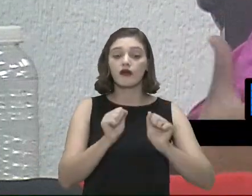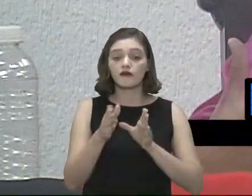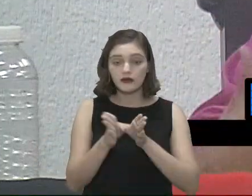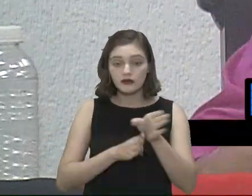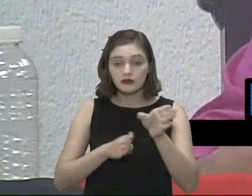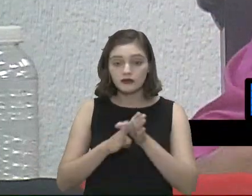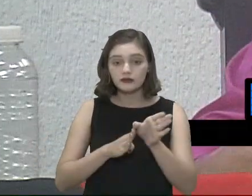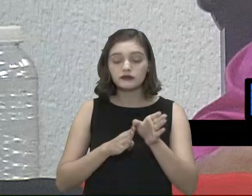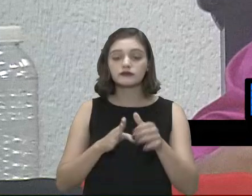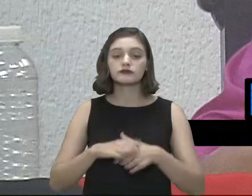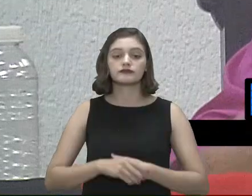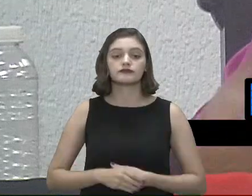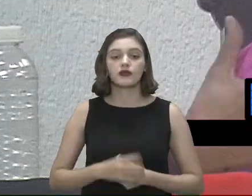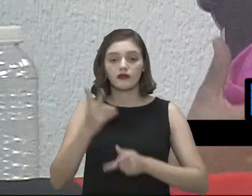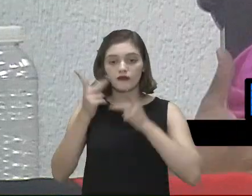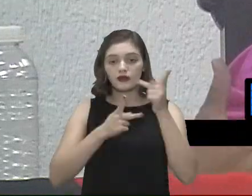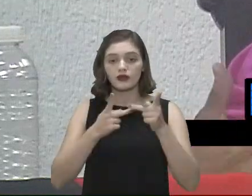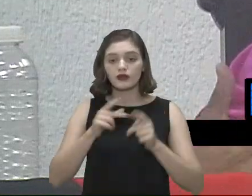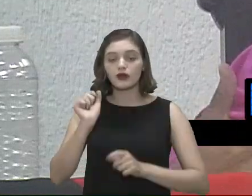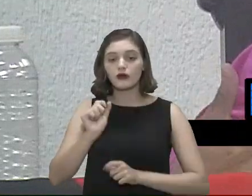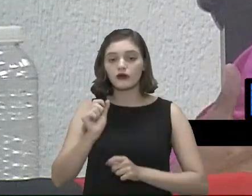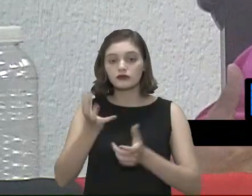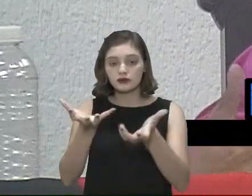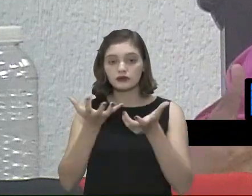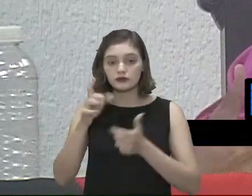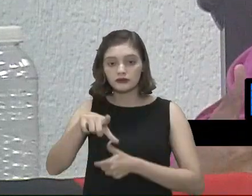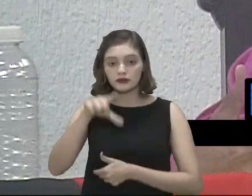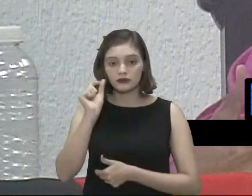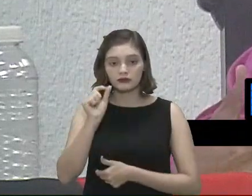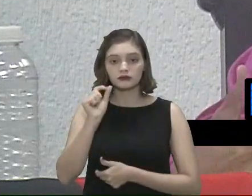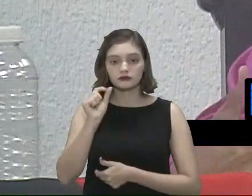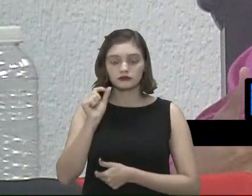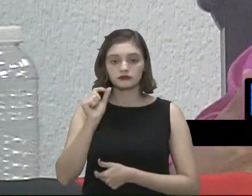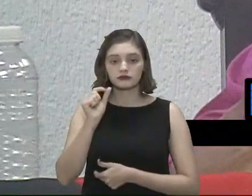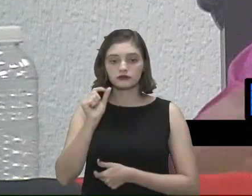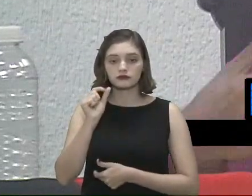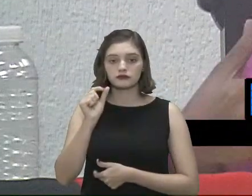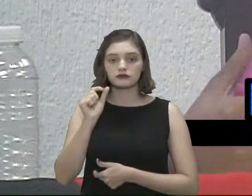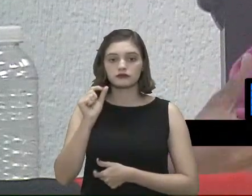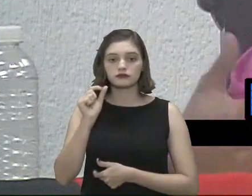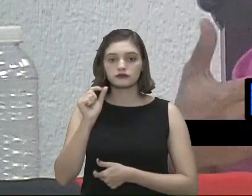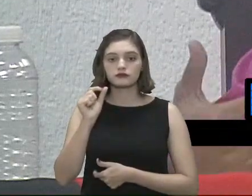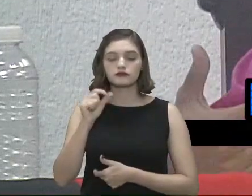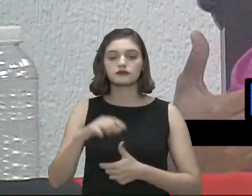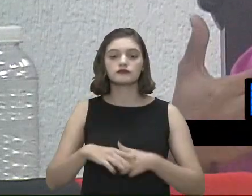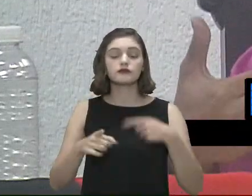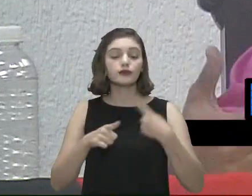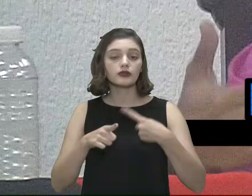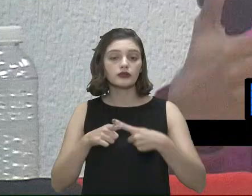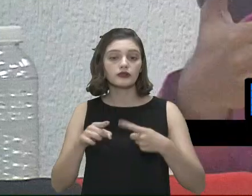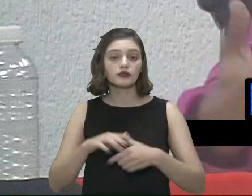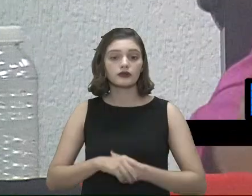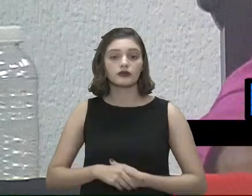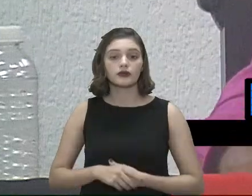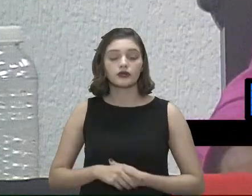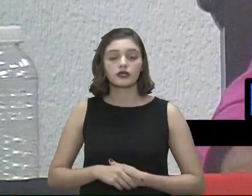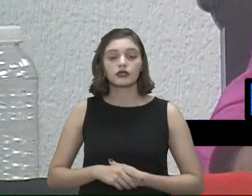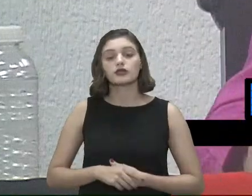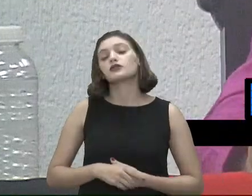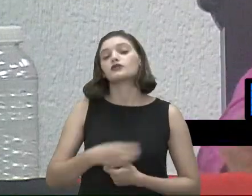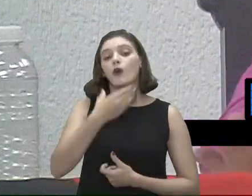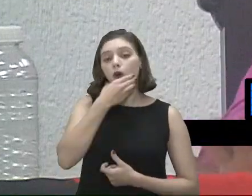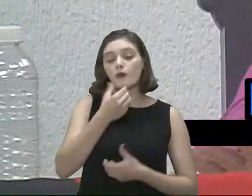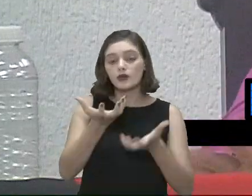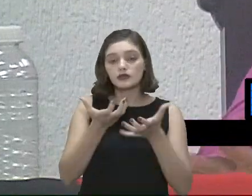recebida, que seria aonde eles decidissem estar, né, então por quê? Porque se eles decidirem estar no